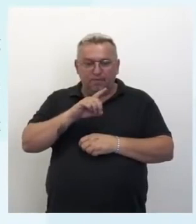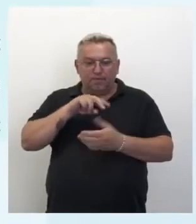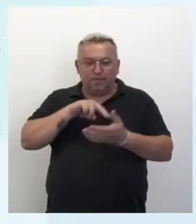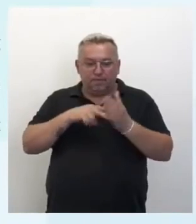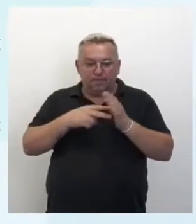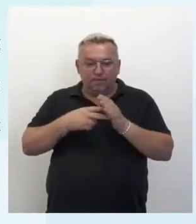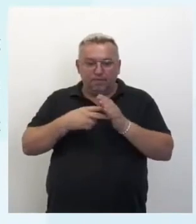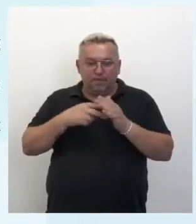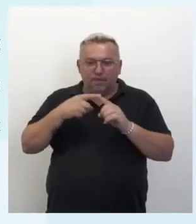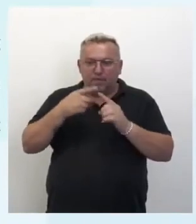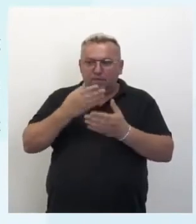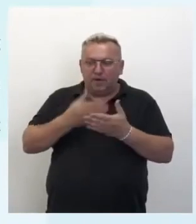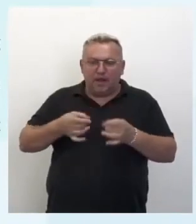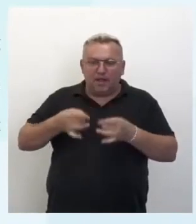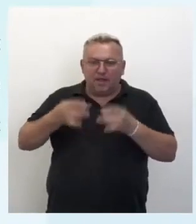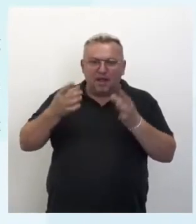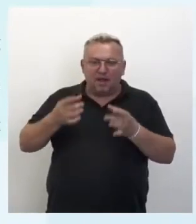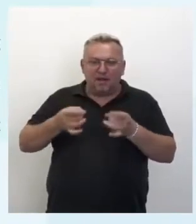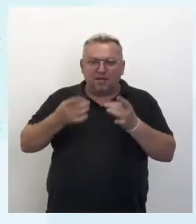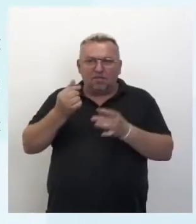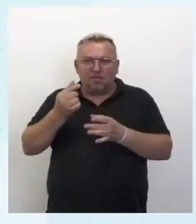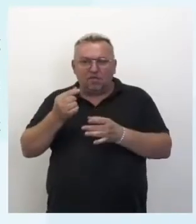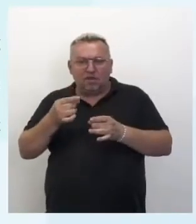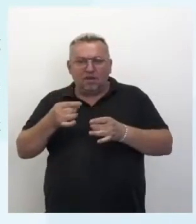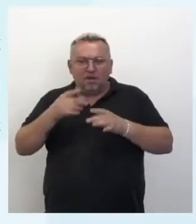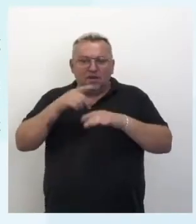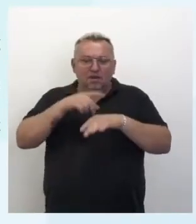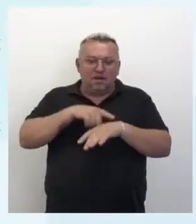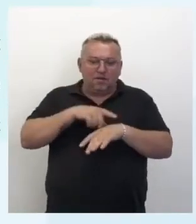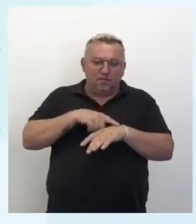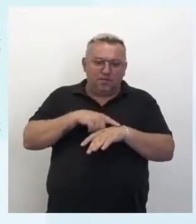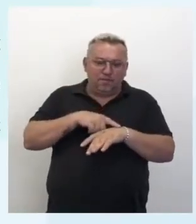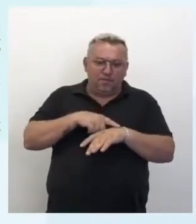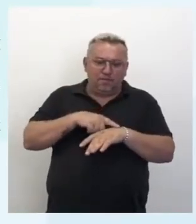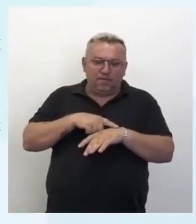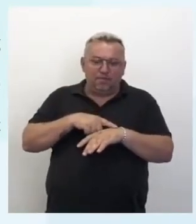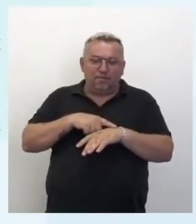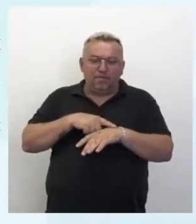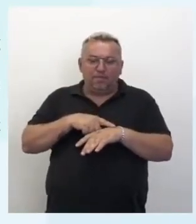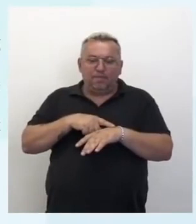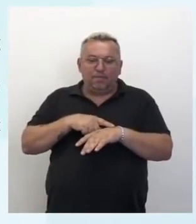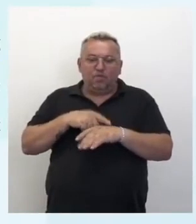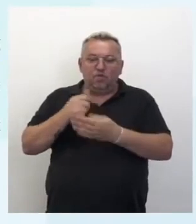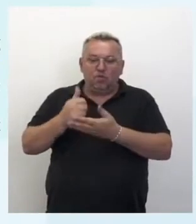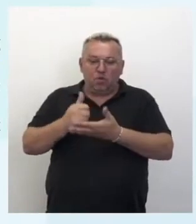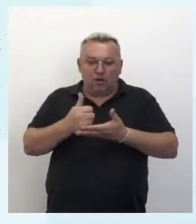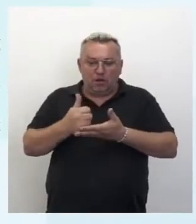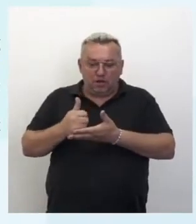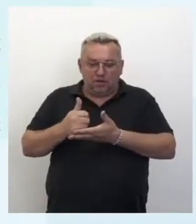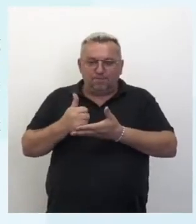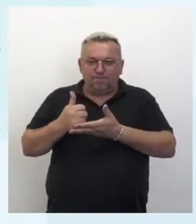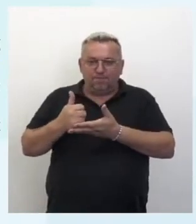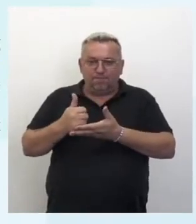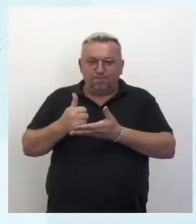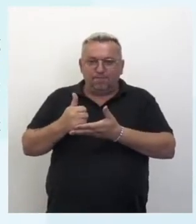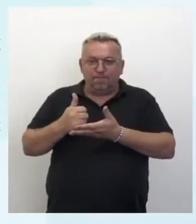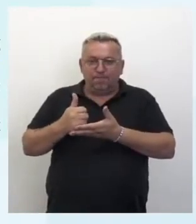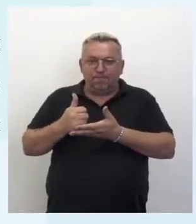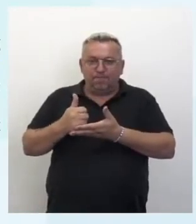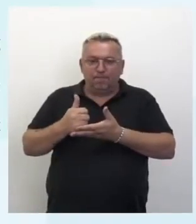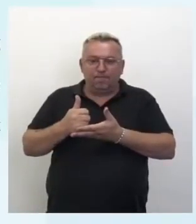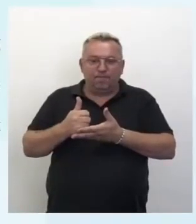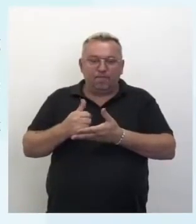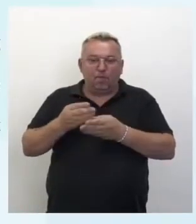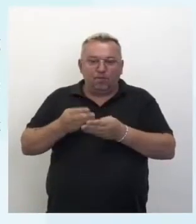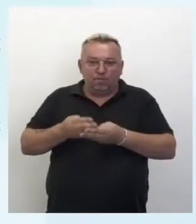também gastar dinheiro, gastar spend para isso. Né? Então, passar o fim de semana jogando jogo de cartas,